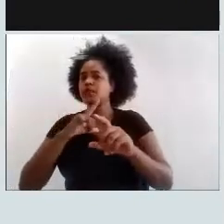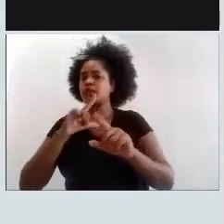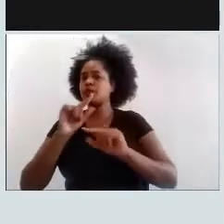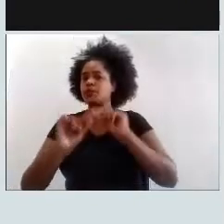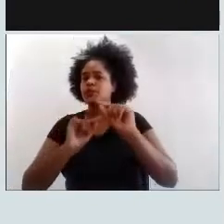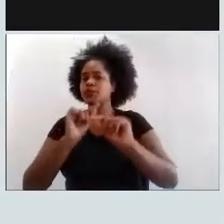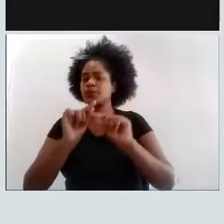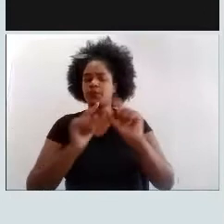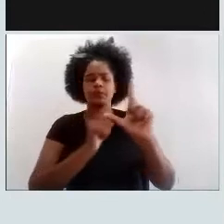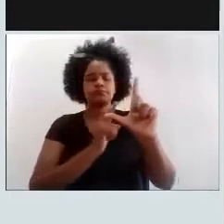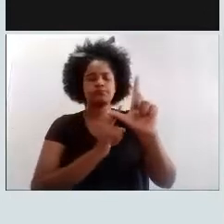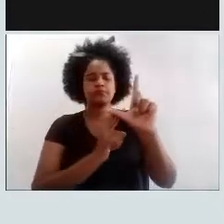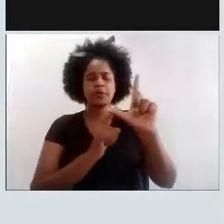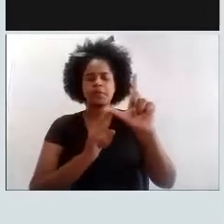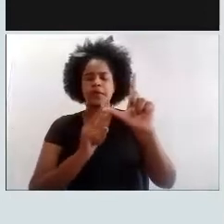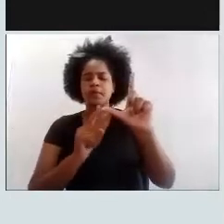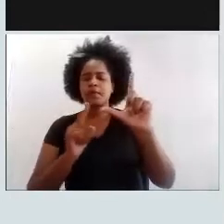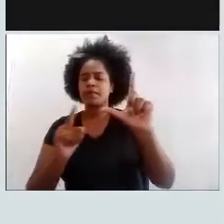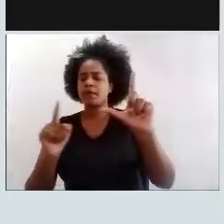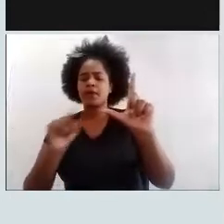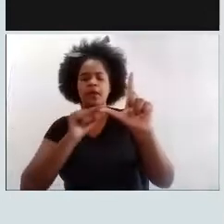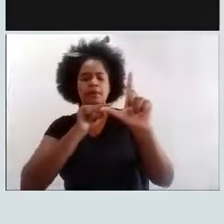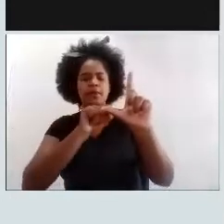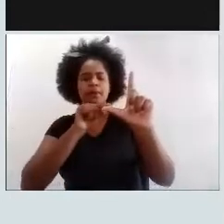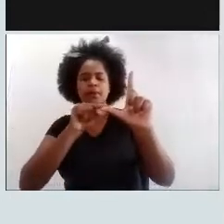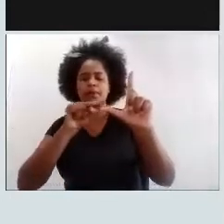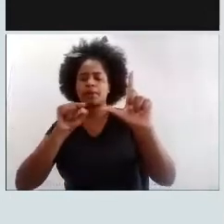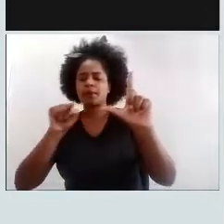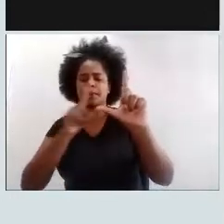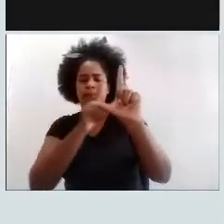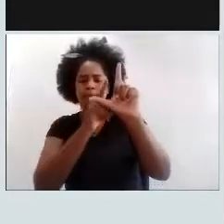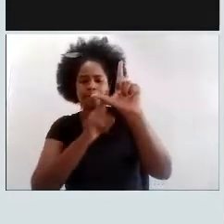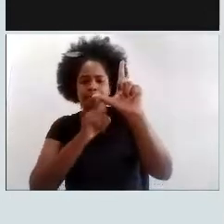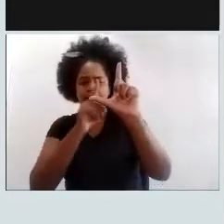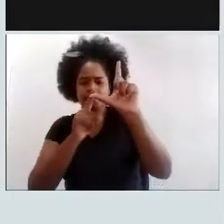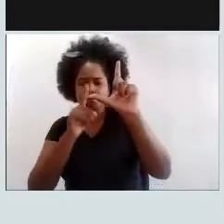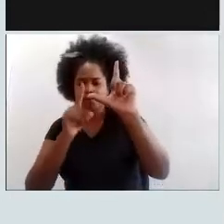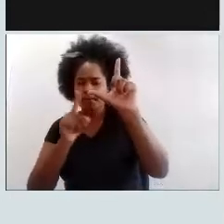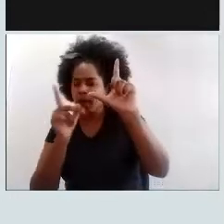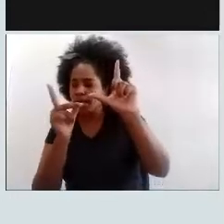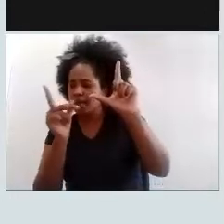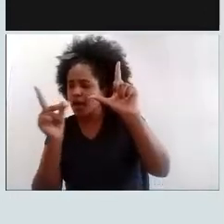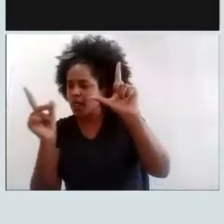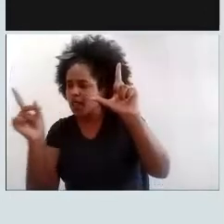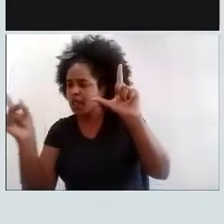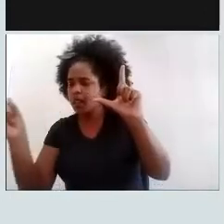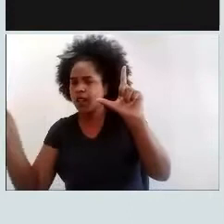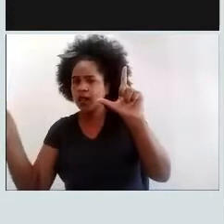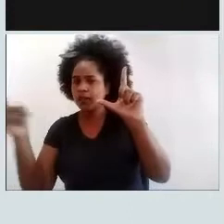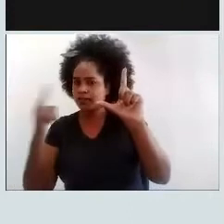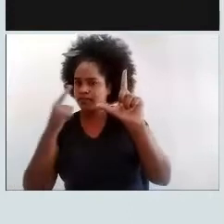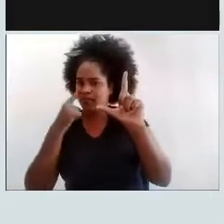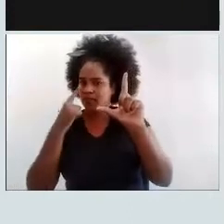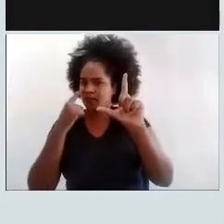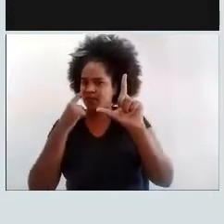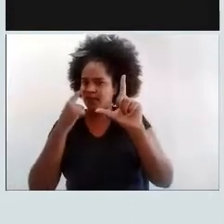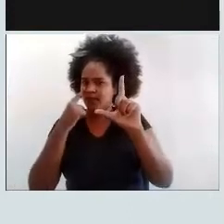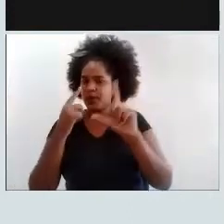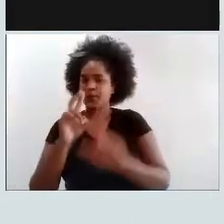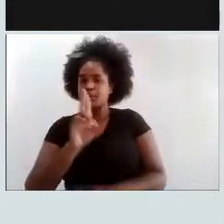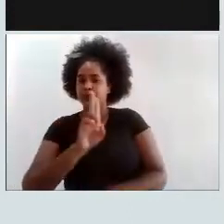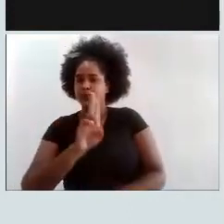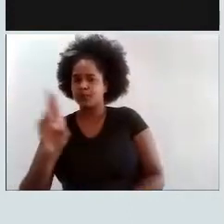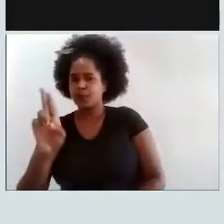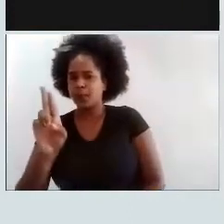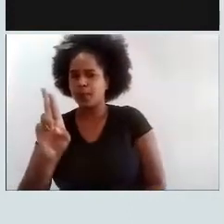Então, vejam que às vezes o nome ele dá a entender uma